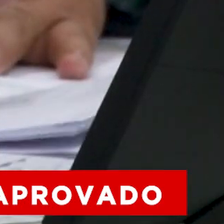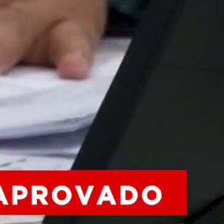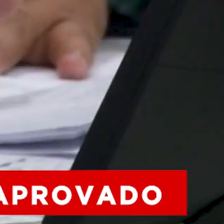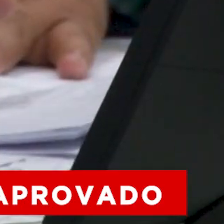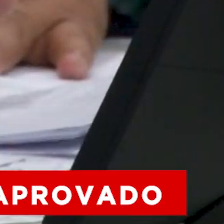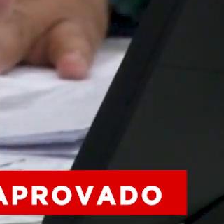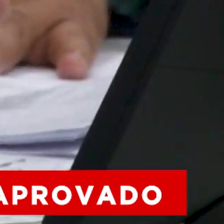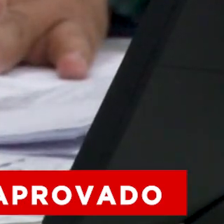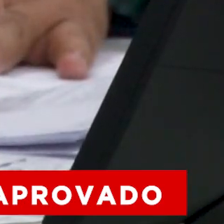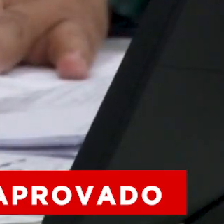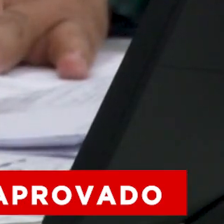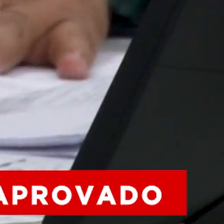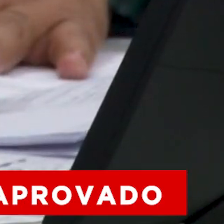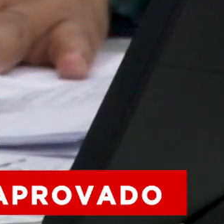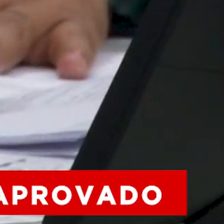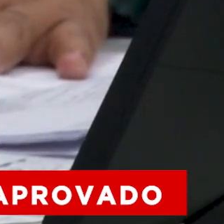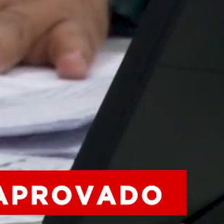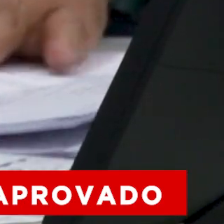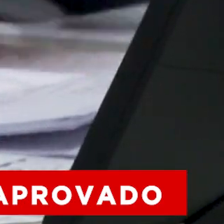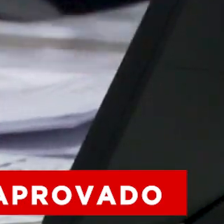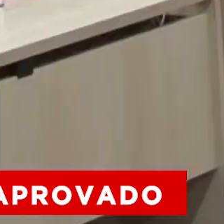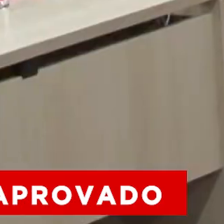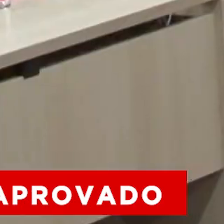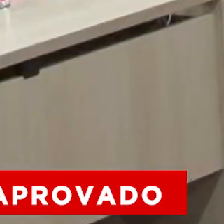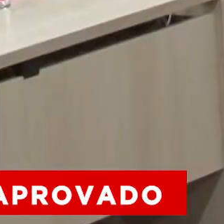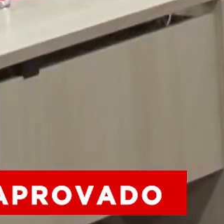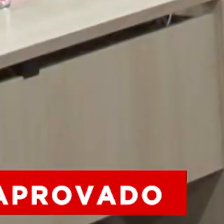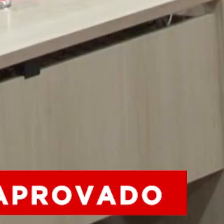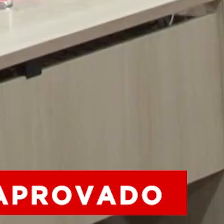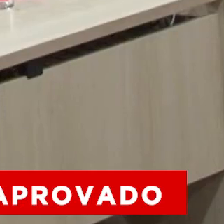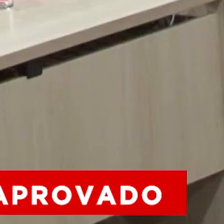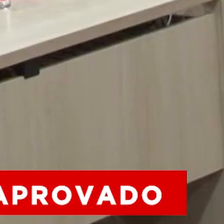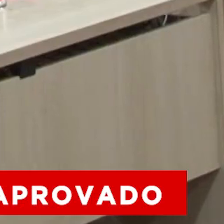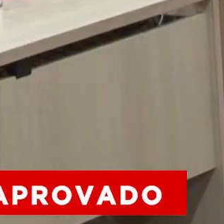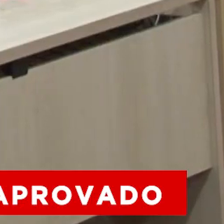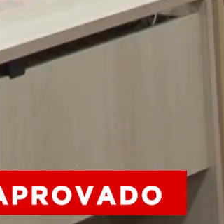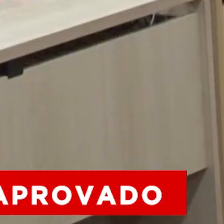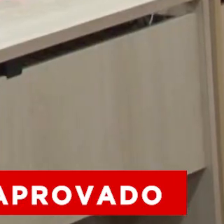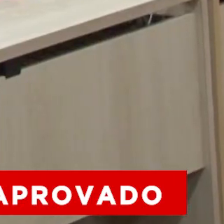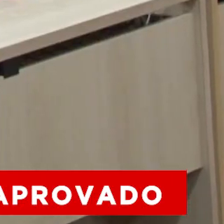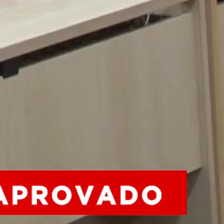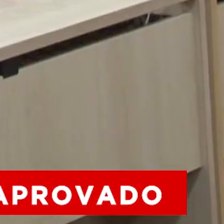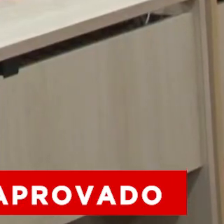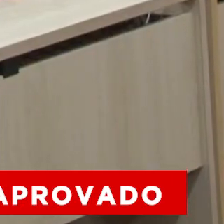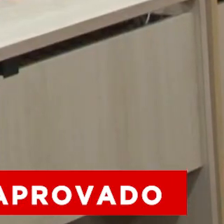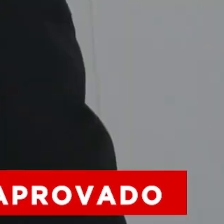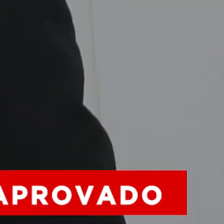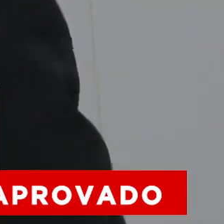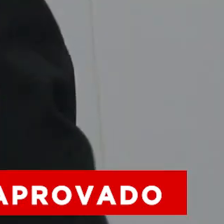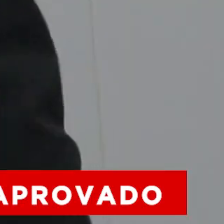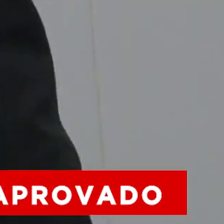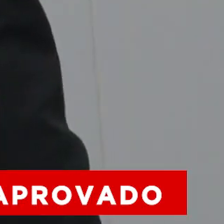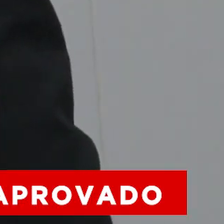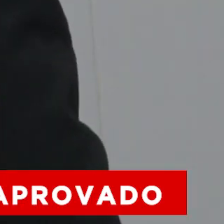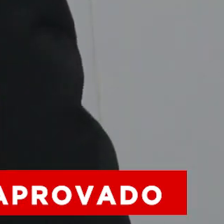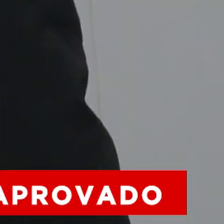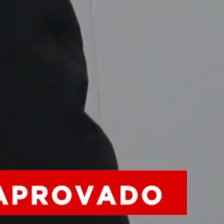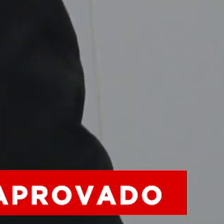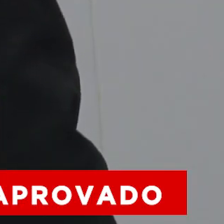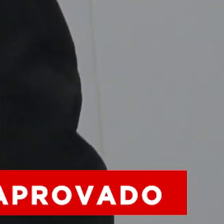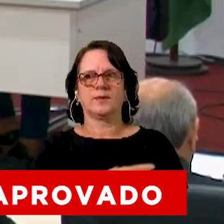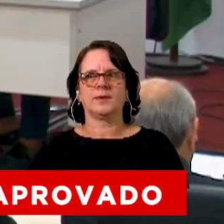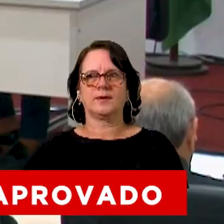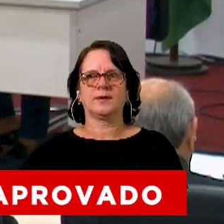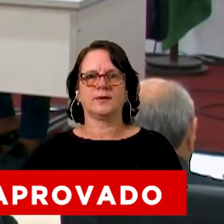Paulo, encaminhando o parecer das contas da Prefeitura no exercício de 2022. Os vereadores Alessandro